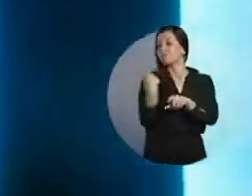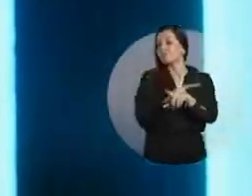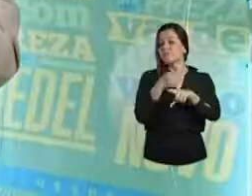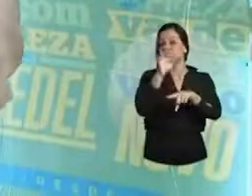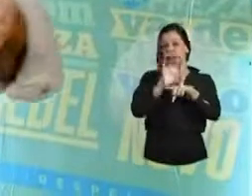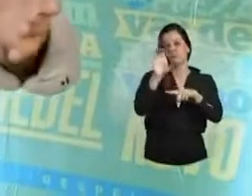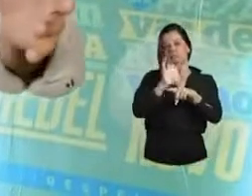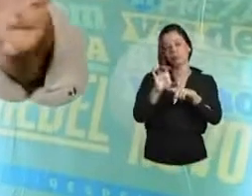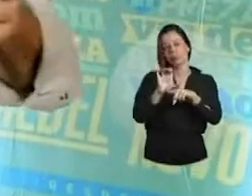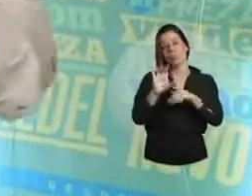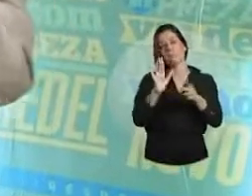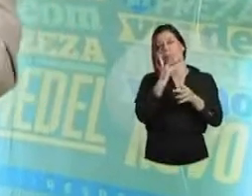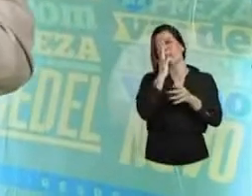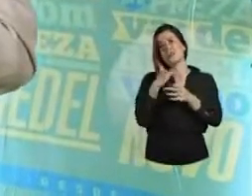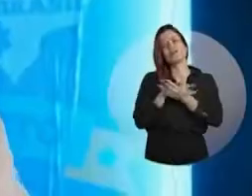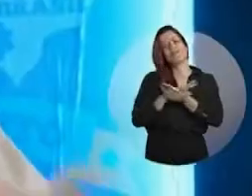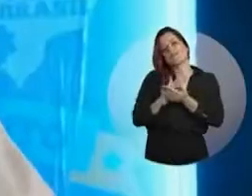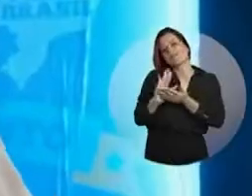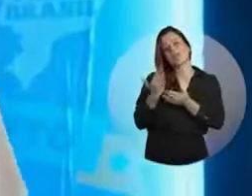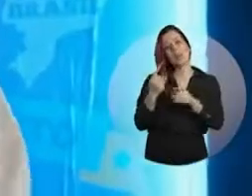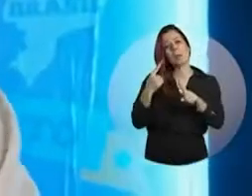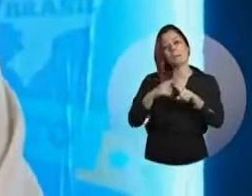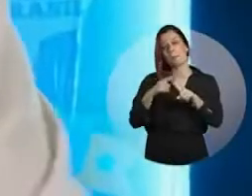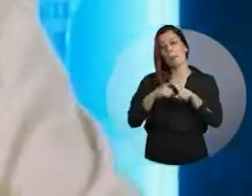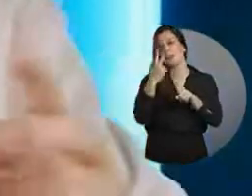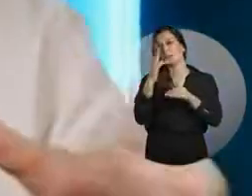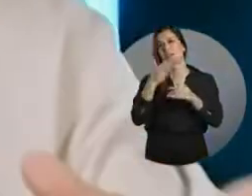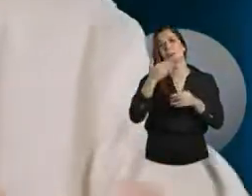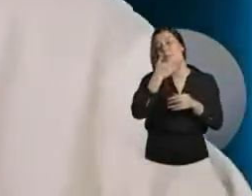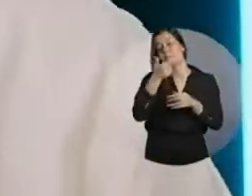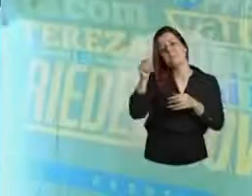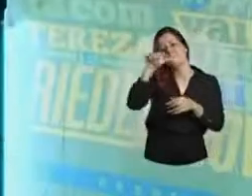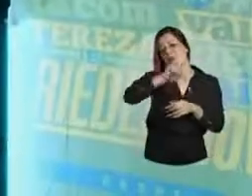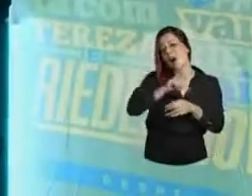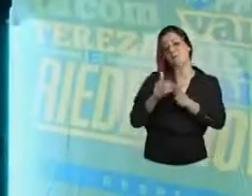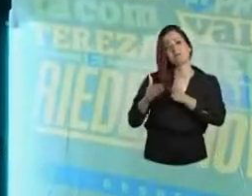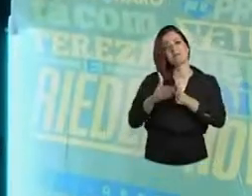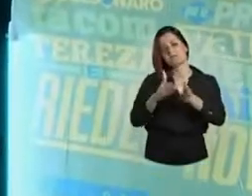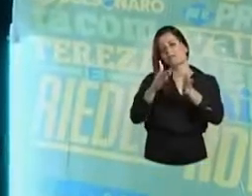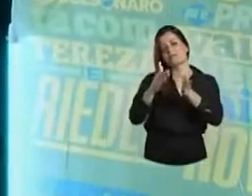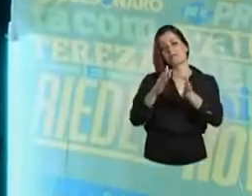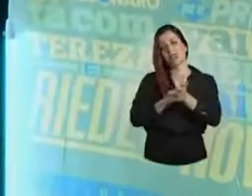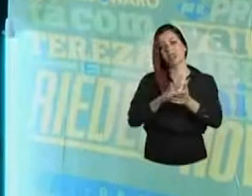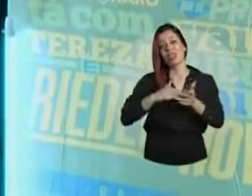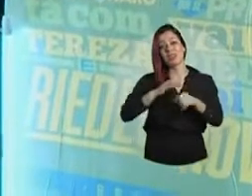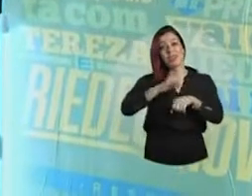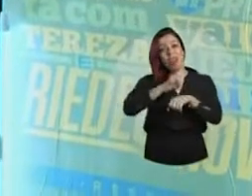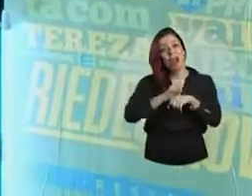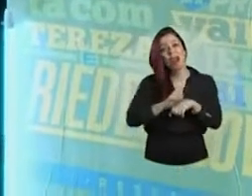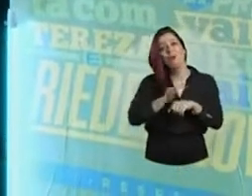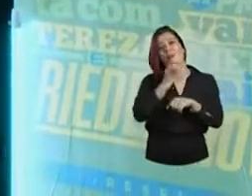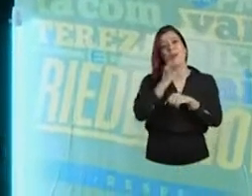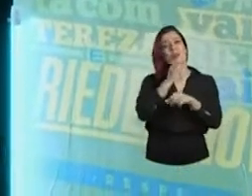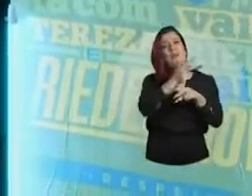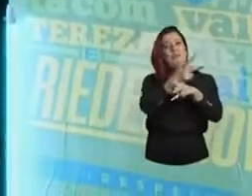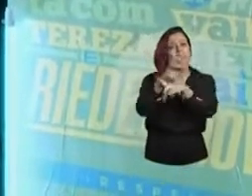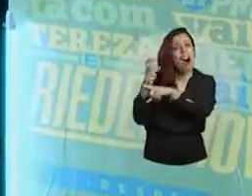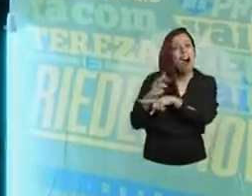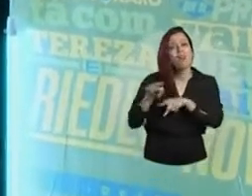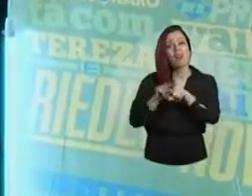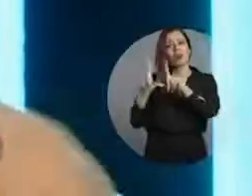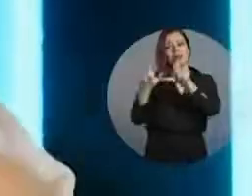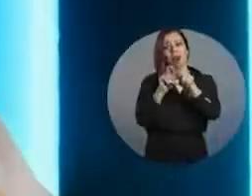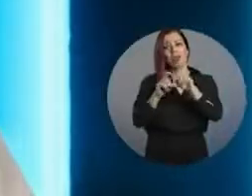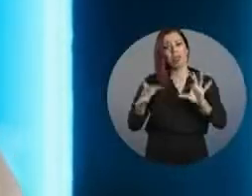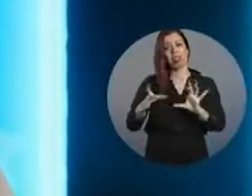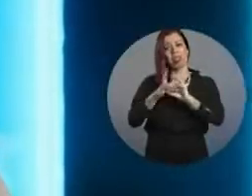nosso estado. Infelizmente, nos enganamos. Nosso adversário optou pelo pior caminho. Está circulando pelo celular uma montanha de vídeos e fotos